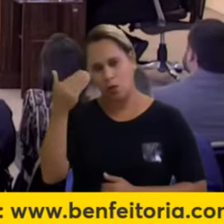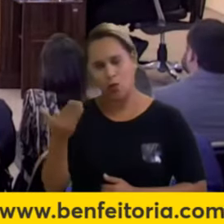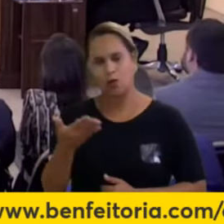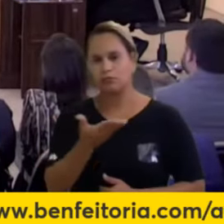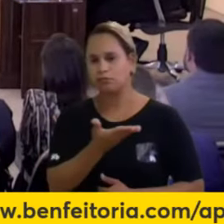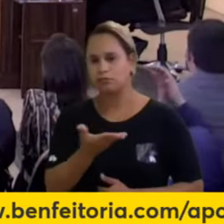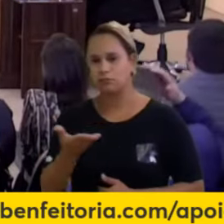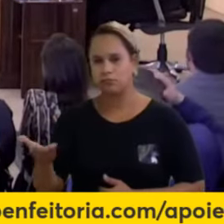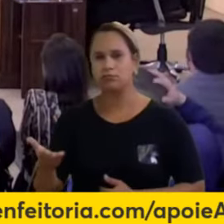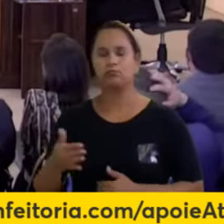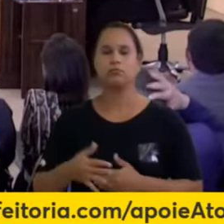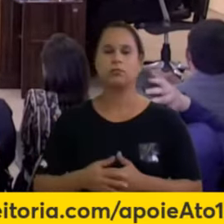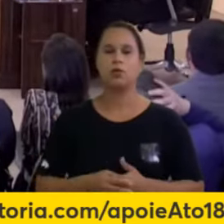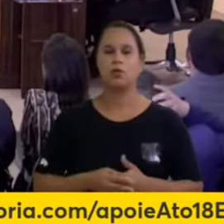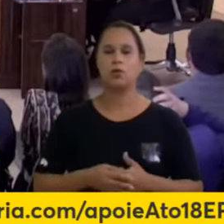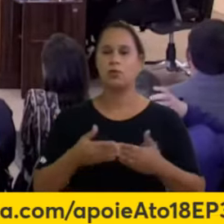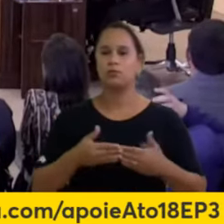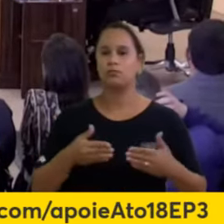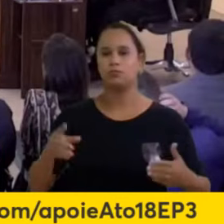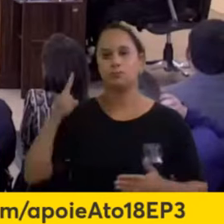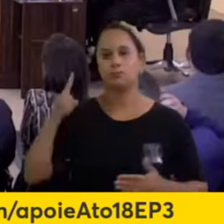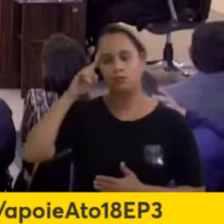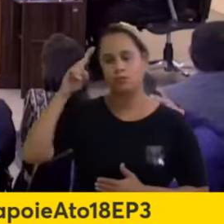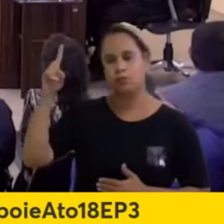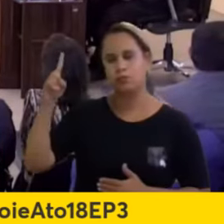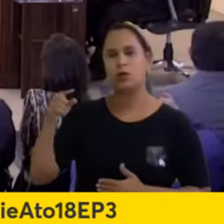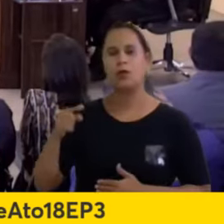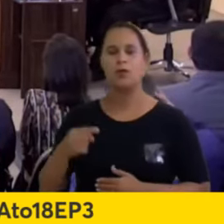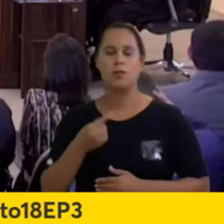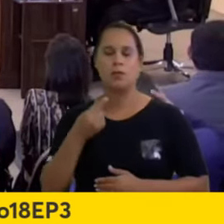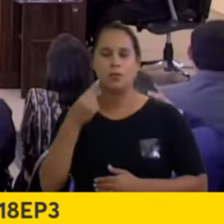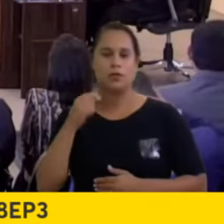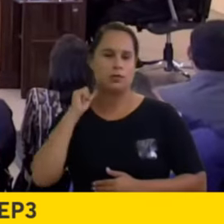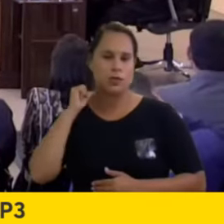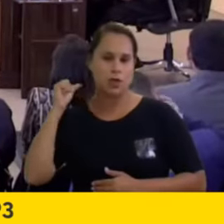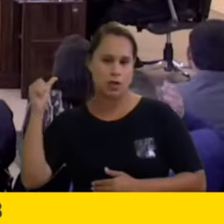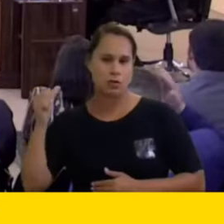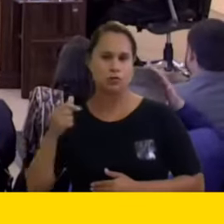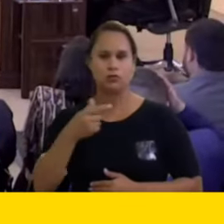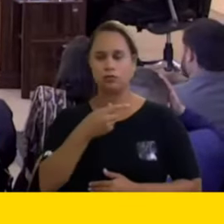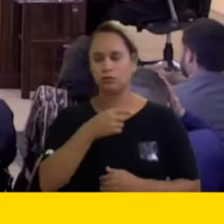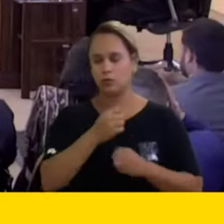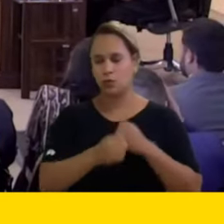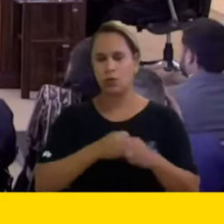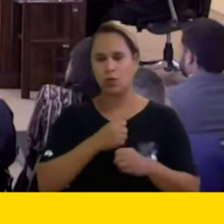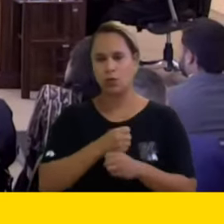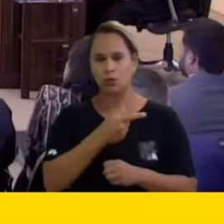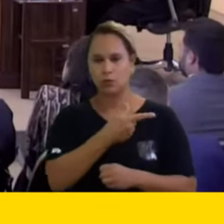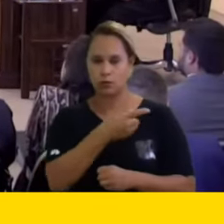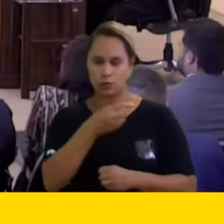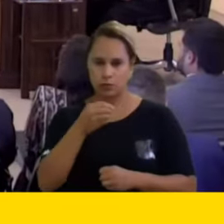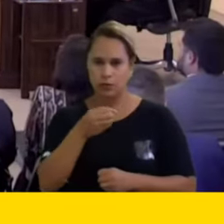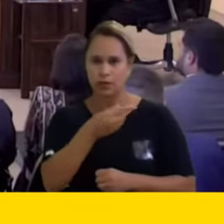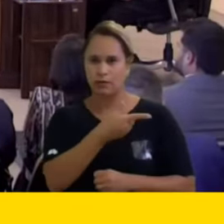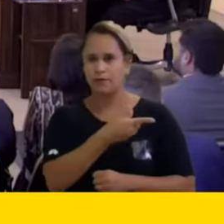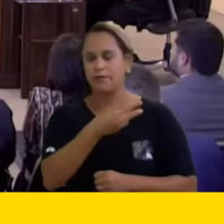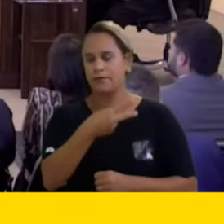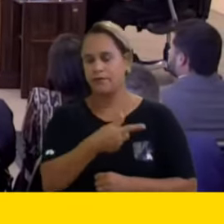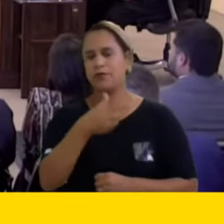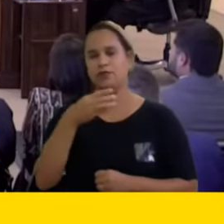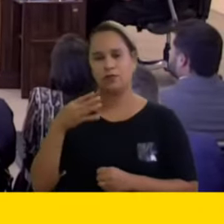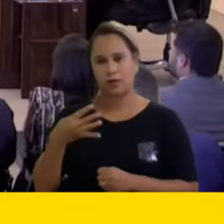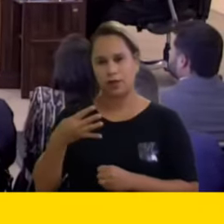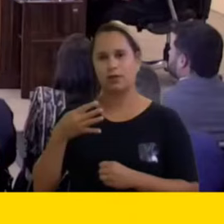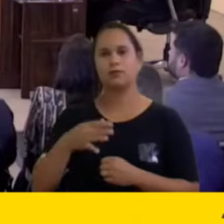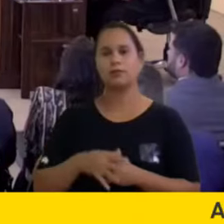declarar instalados nesse dia 1eo de abril de 2024 os trabalhos da 16ª sessão presencial de julgamento